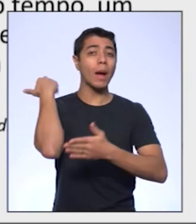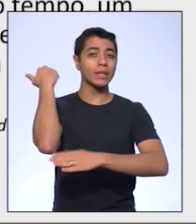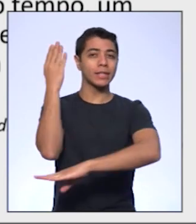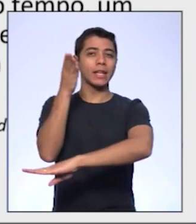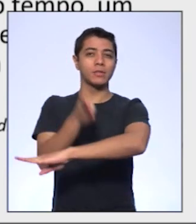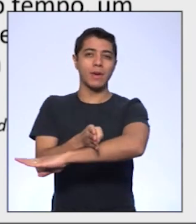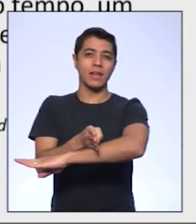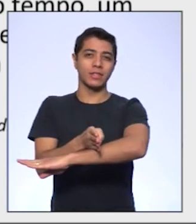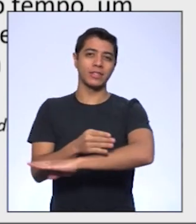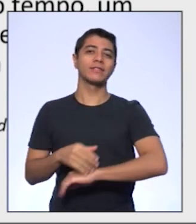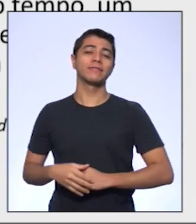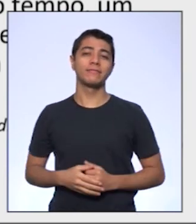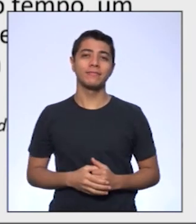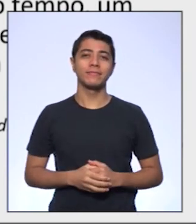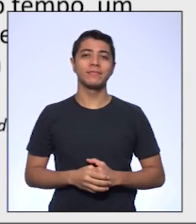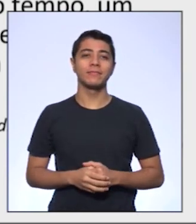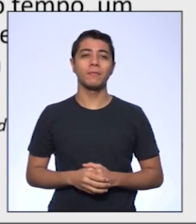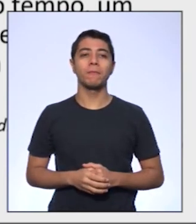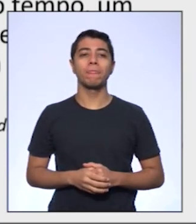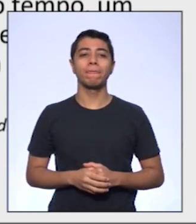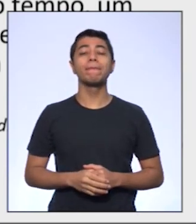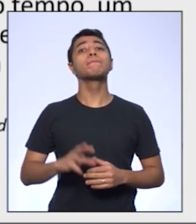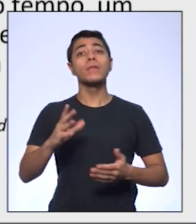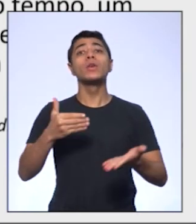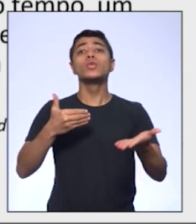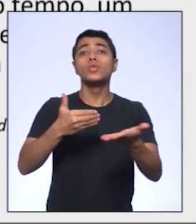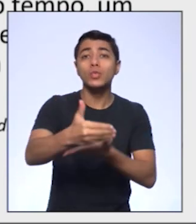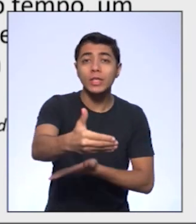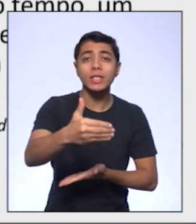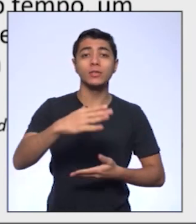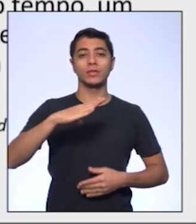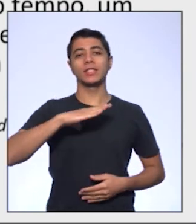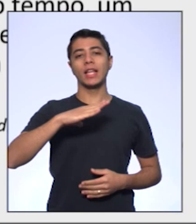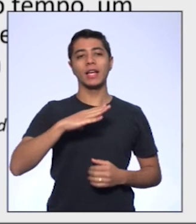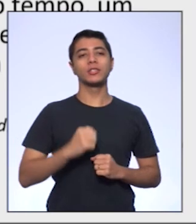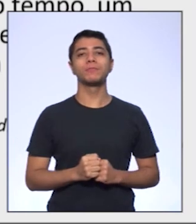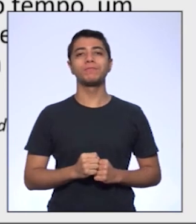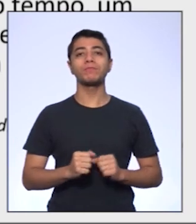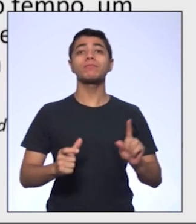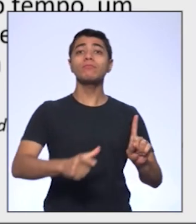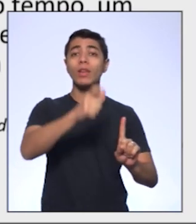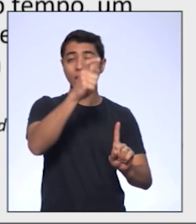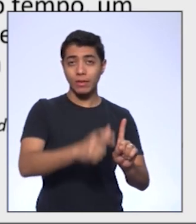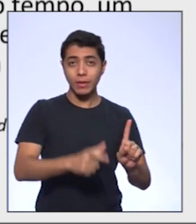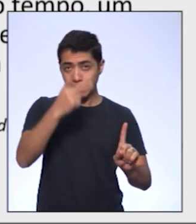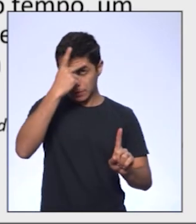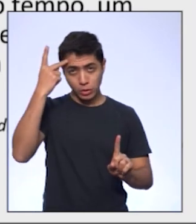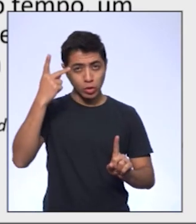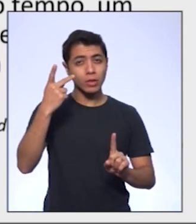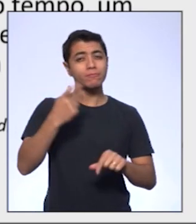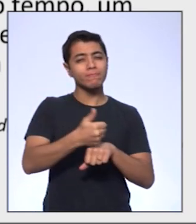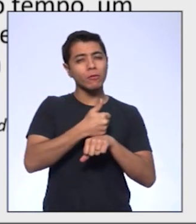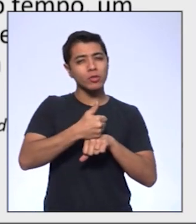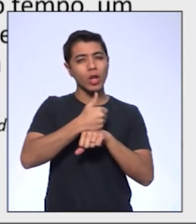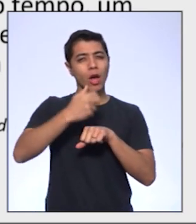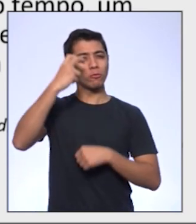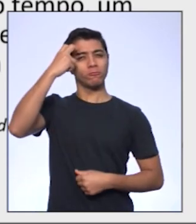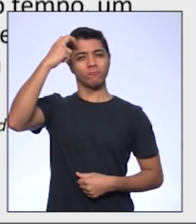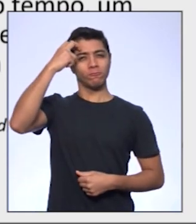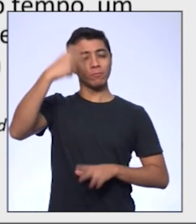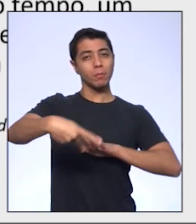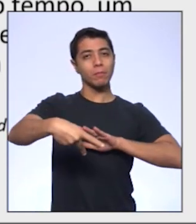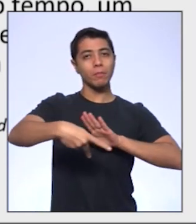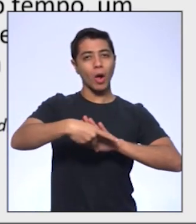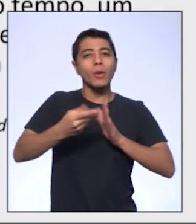cidades. O intelectual da Idade Média, no Ocidente, nasceu com elas. Olha que massa. Então, você pode falar do intelectual na Idade